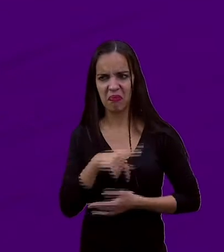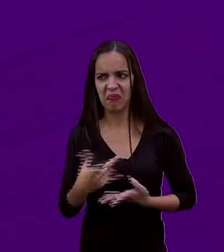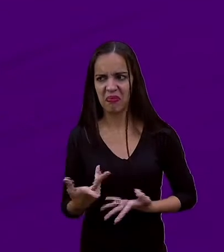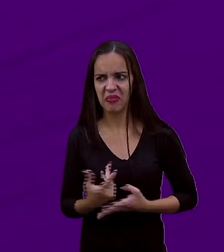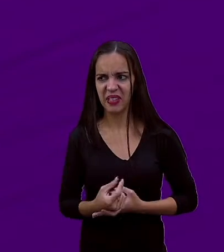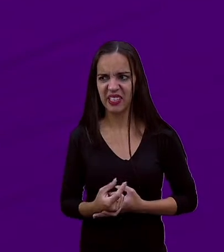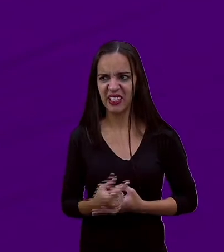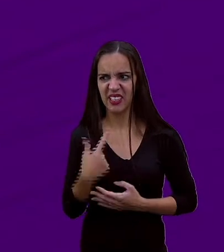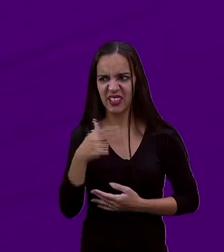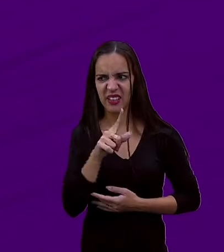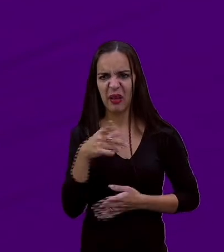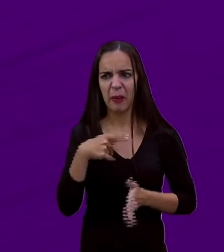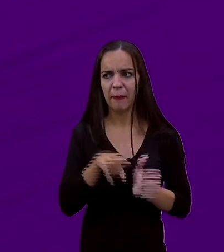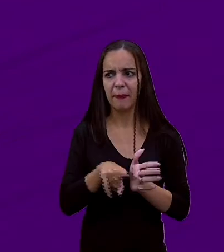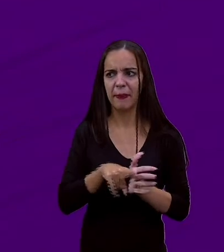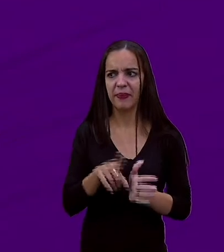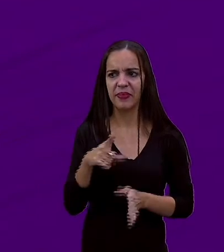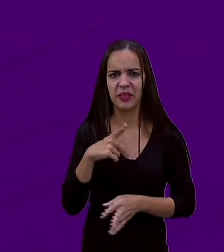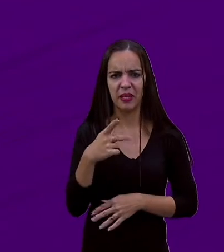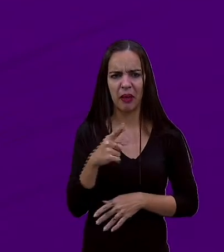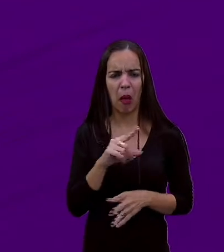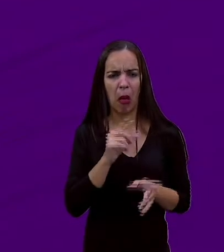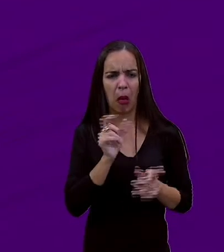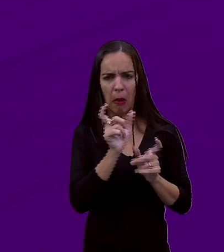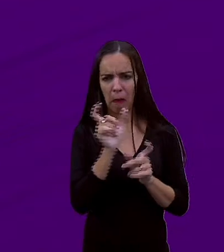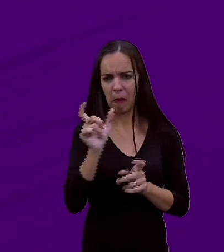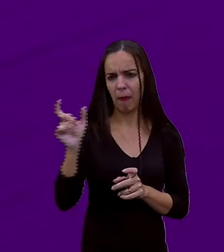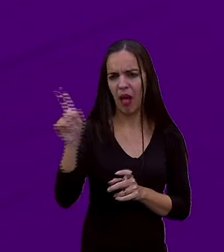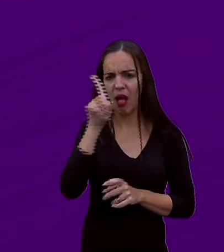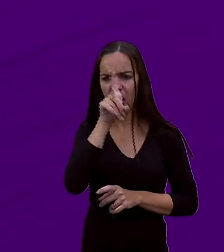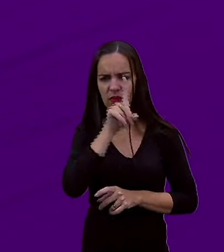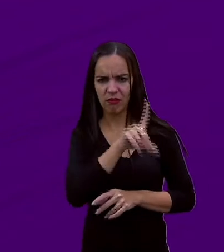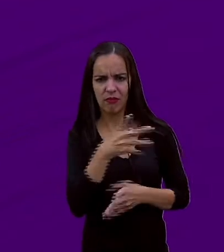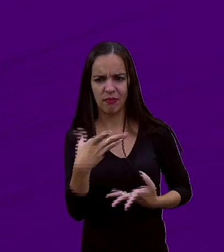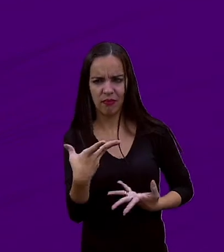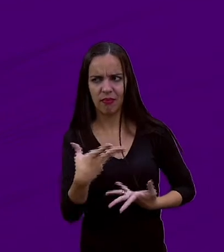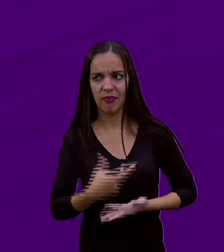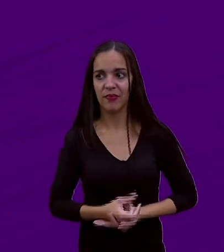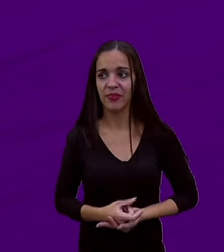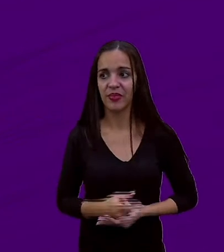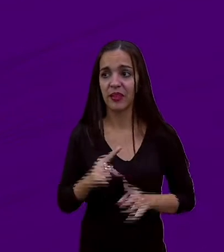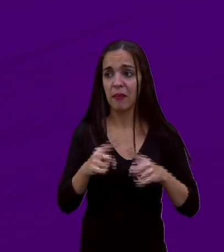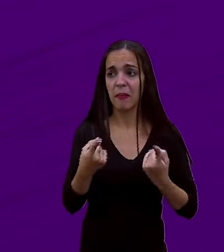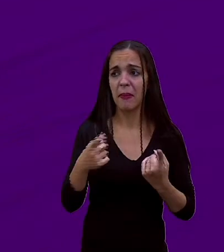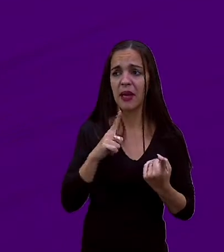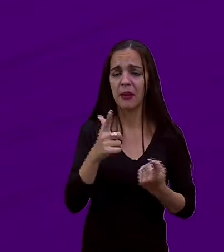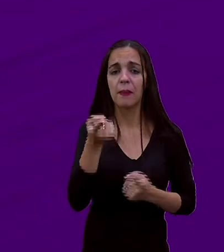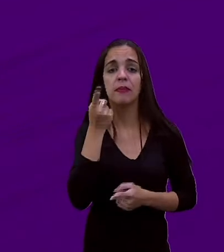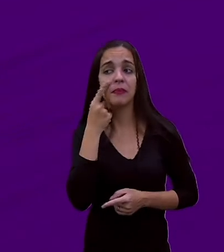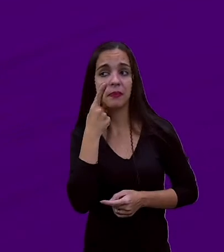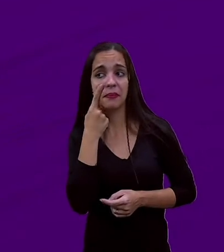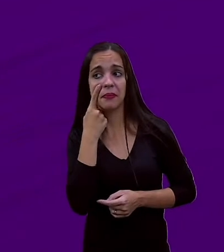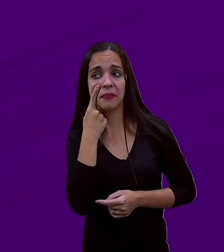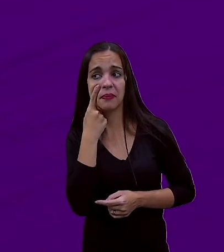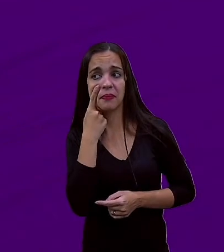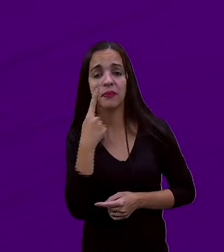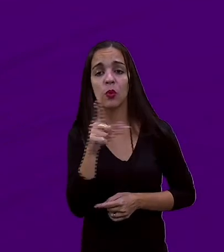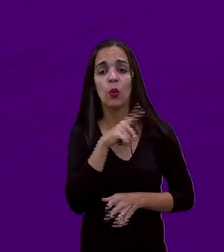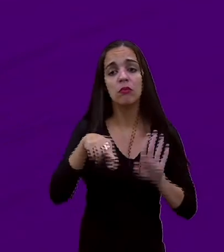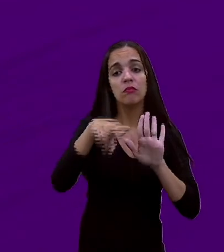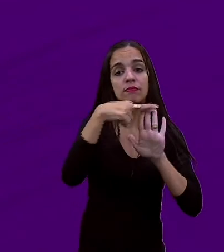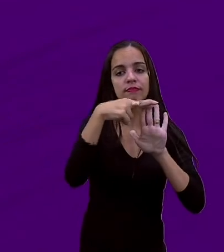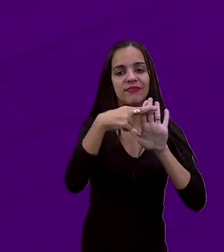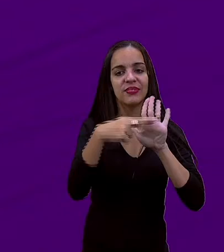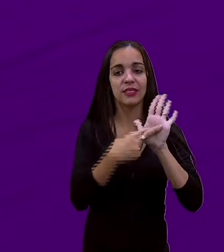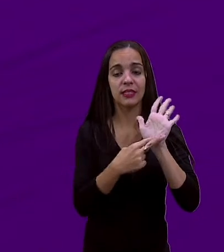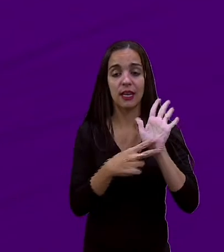até encaixou esses nomes, ó. Próclise, mesóclise e ênclise. Agora nós vamos ver as regras de